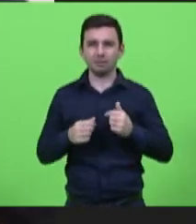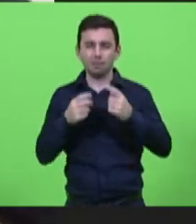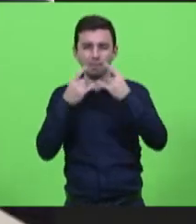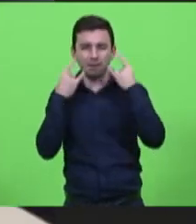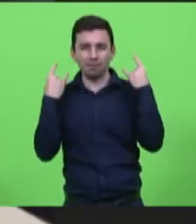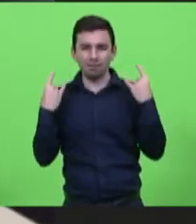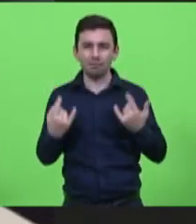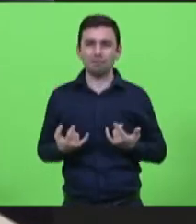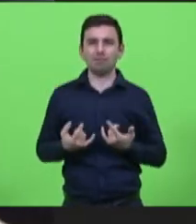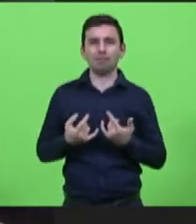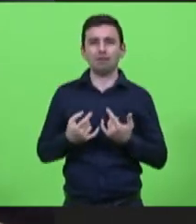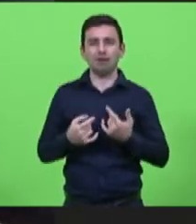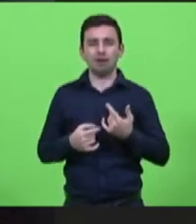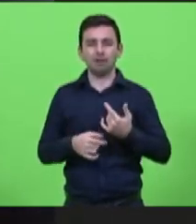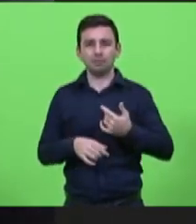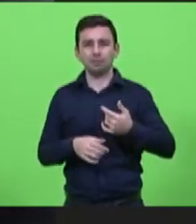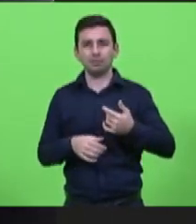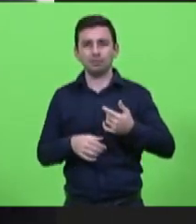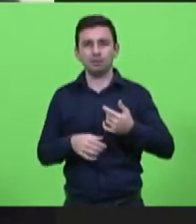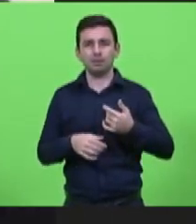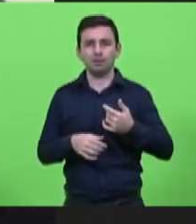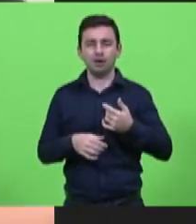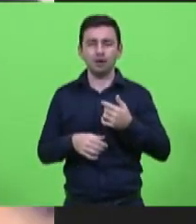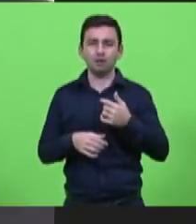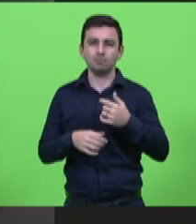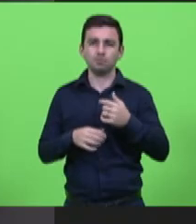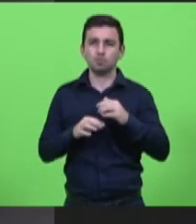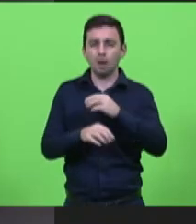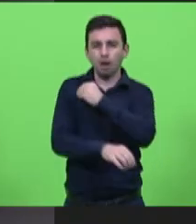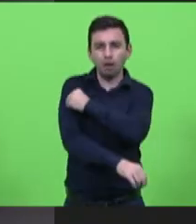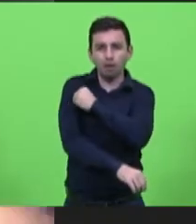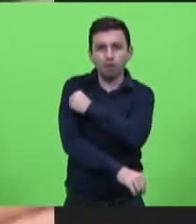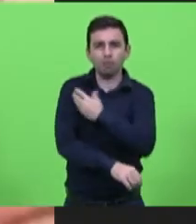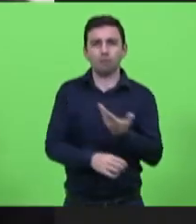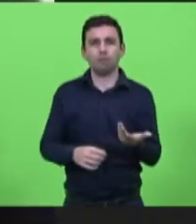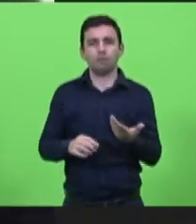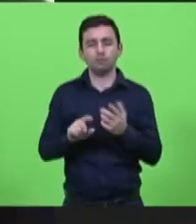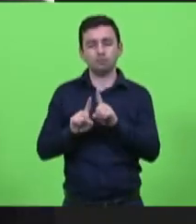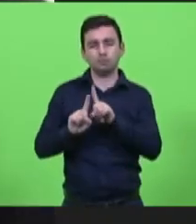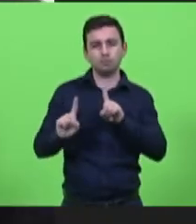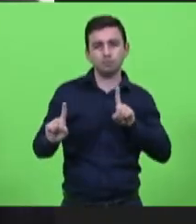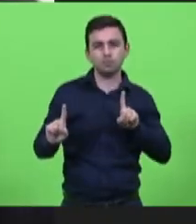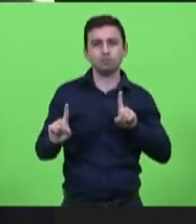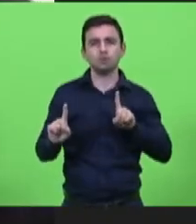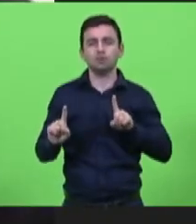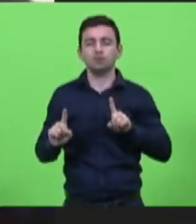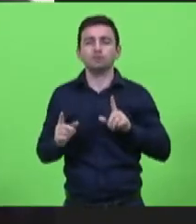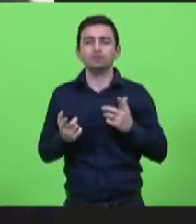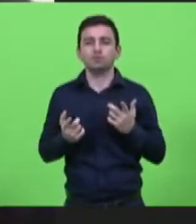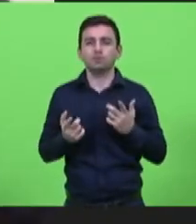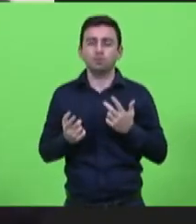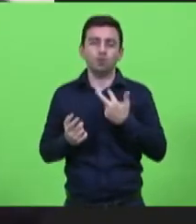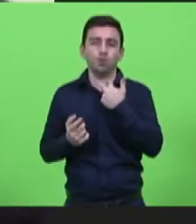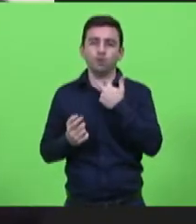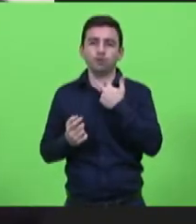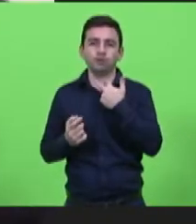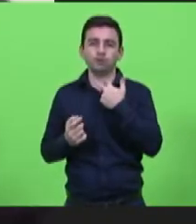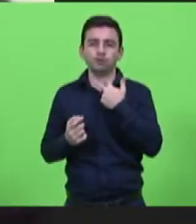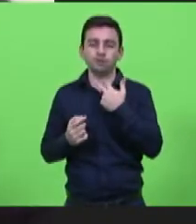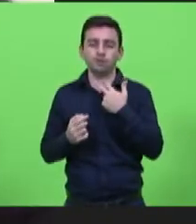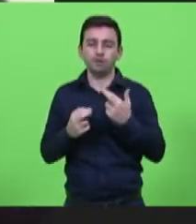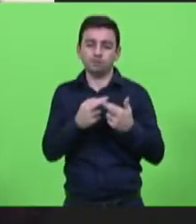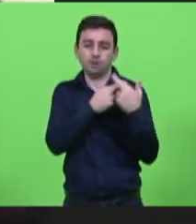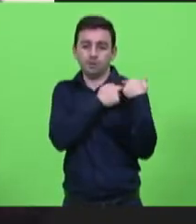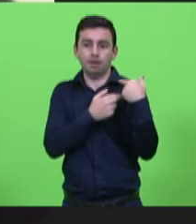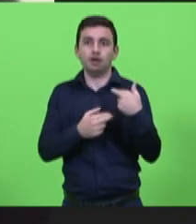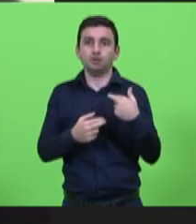gel, de distanciamento. Não vamos fazer nada inconsequente e nada irresponsável. Com